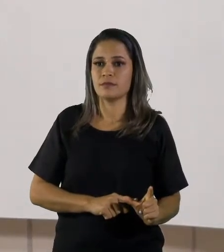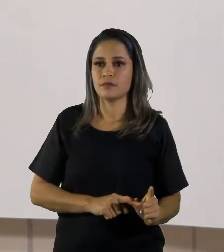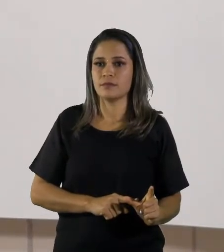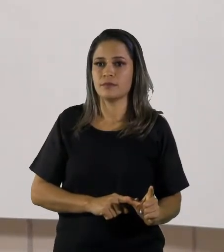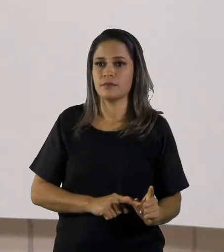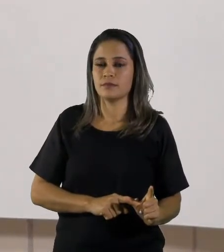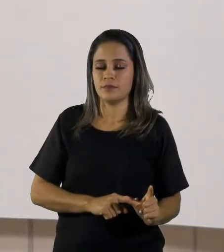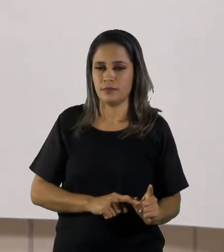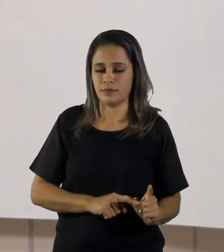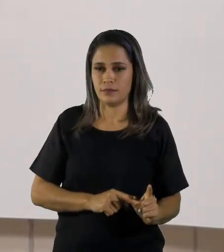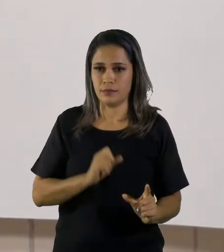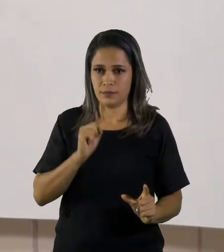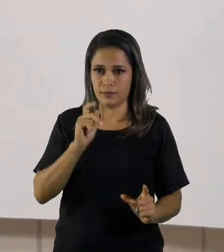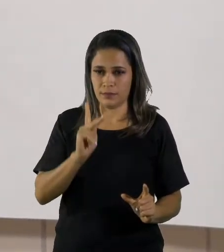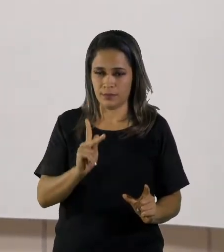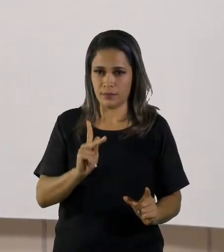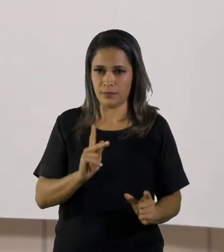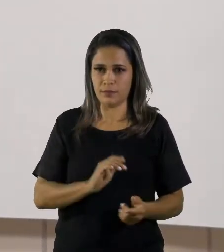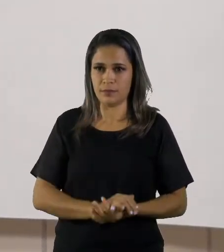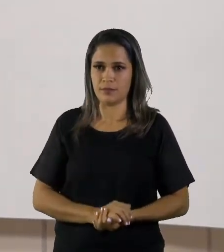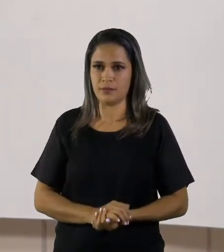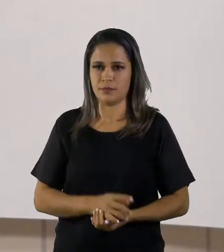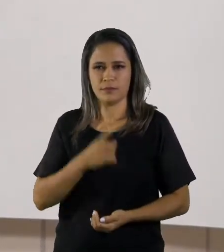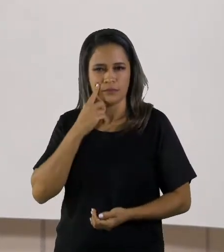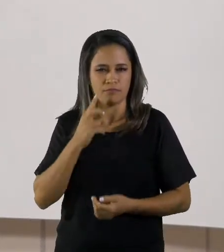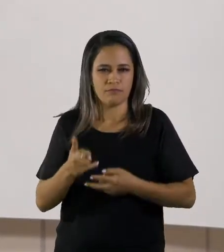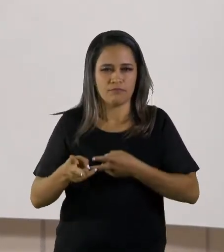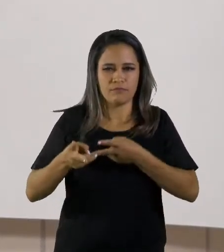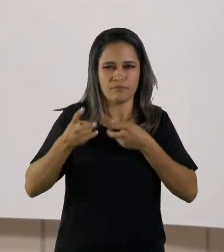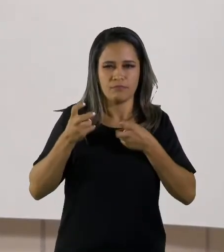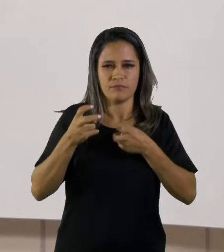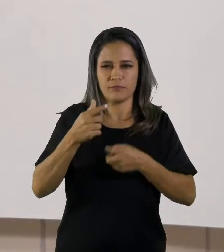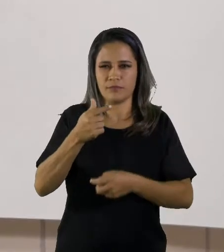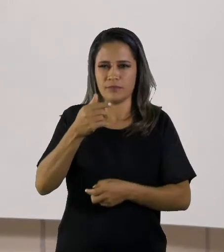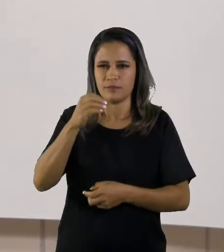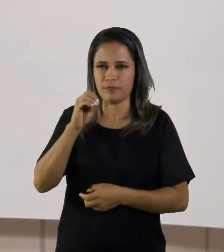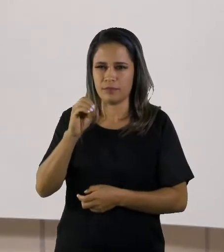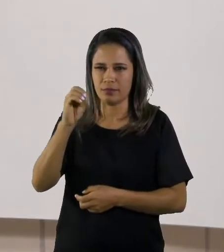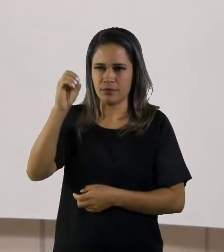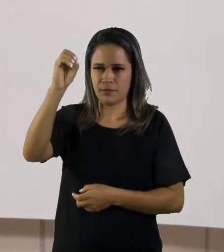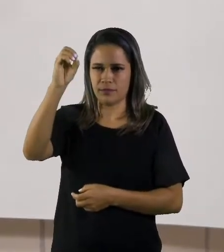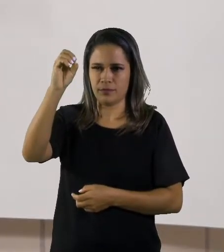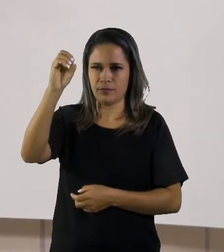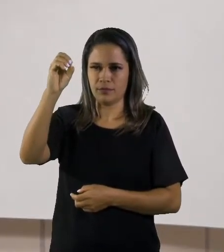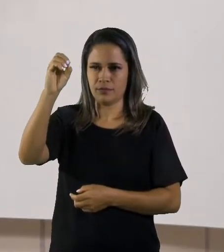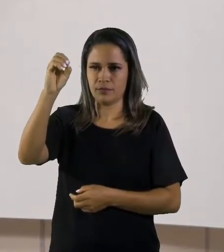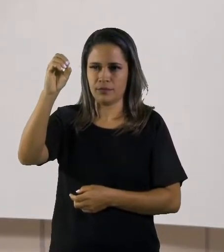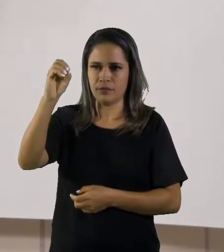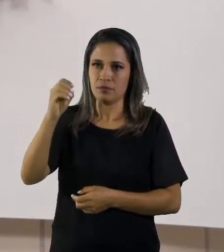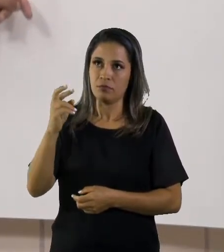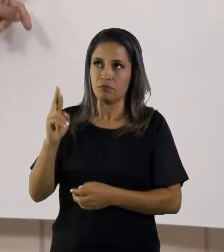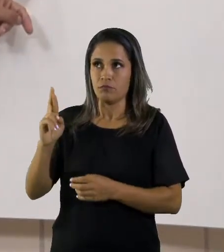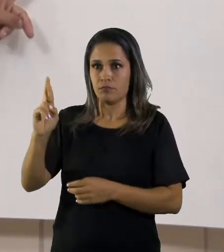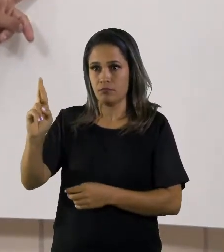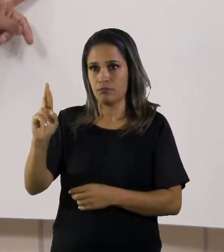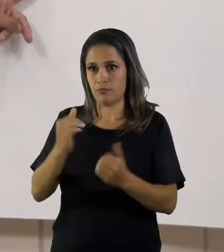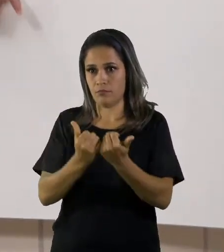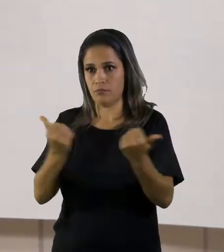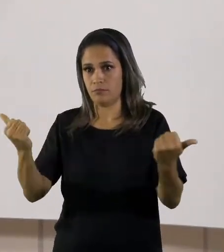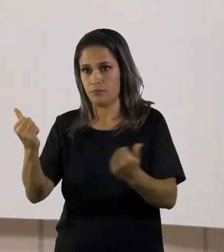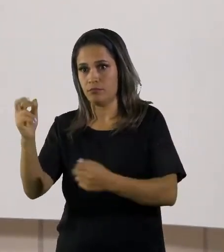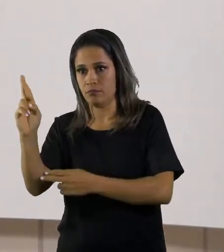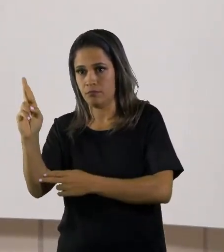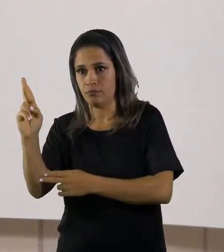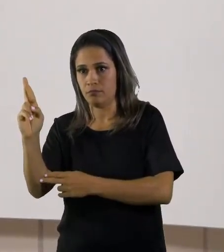para o de baixo, ok? Então, se você perceber 70 graus, se você deslocar a reta R